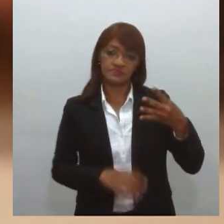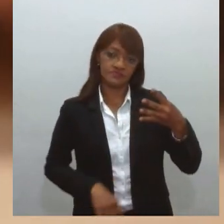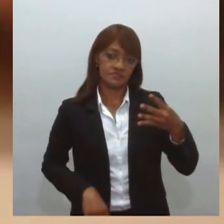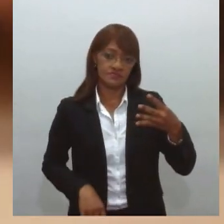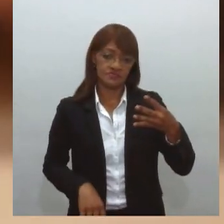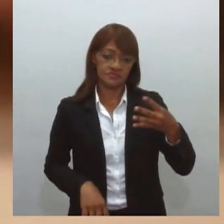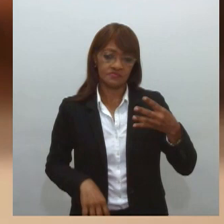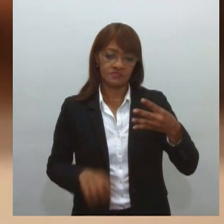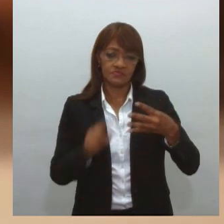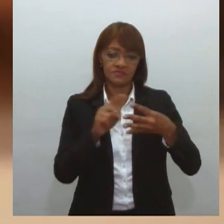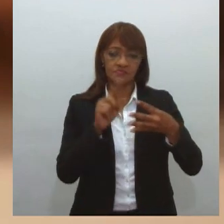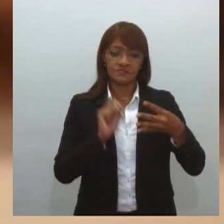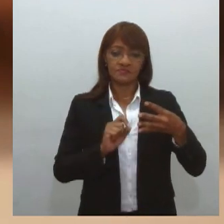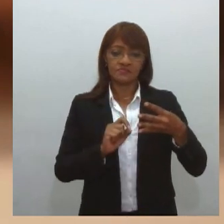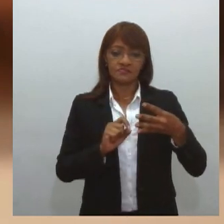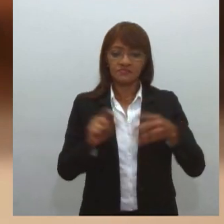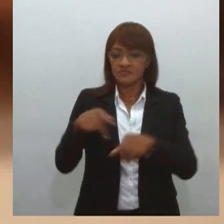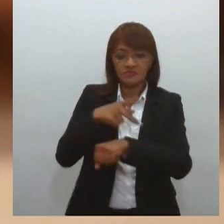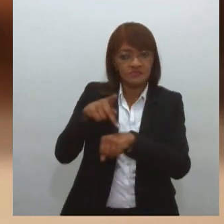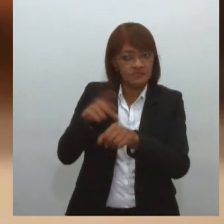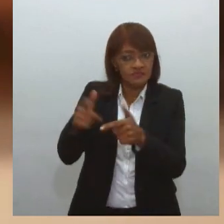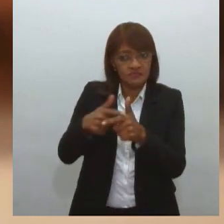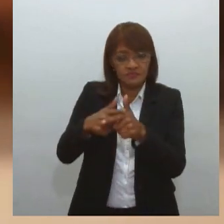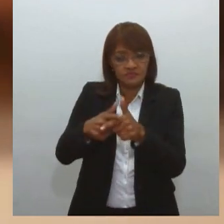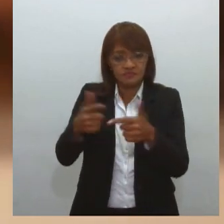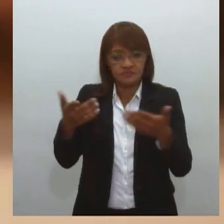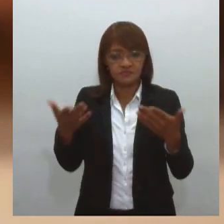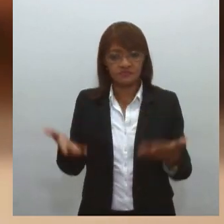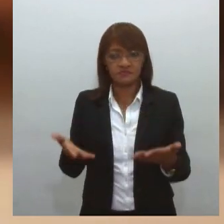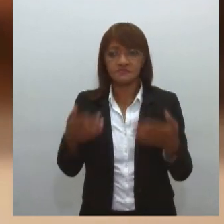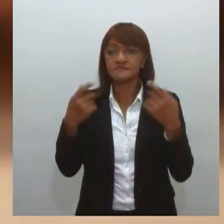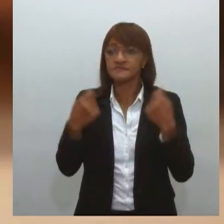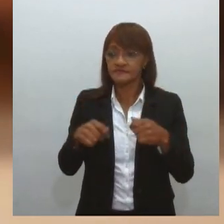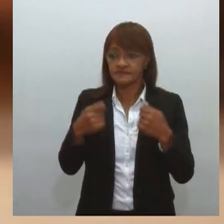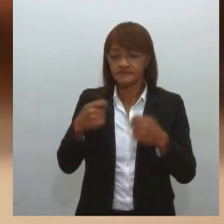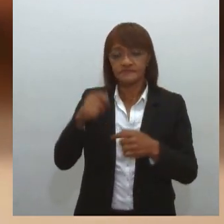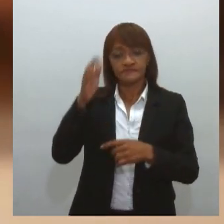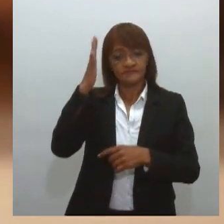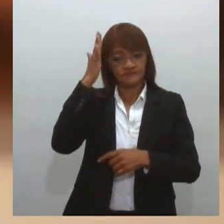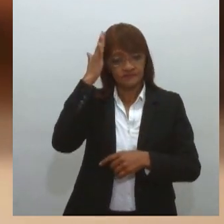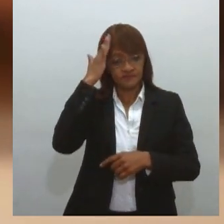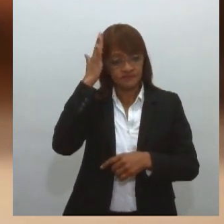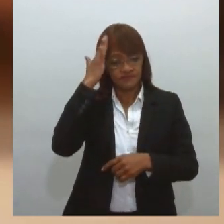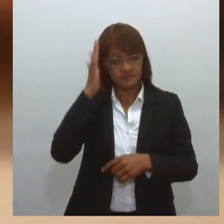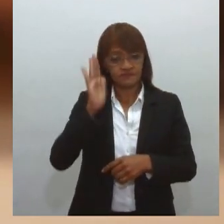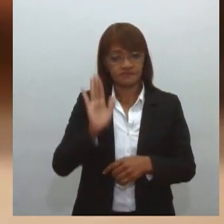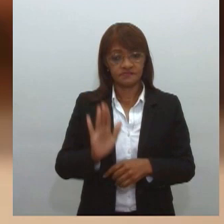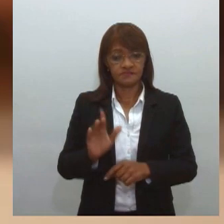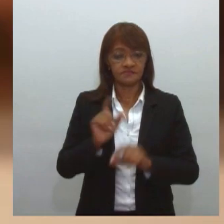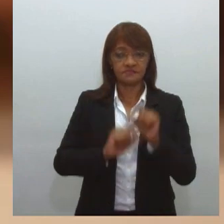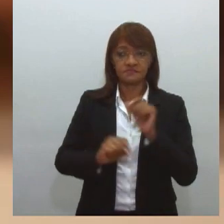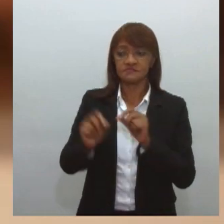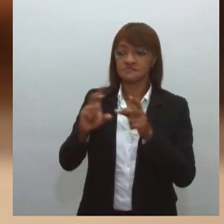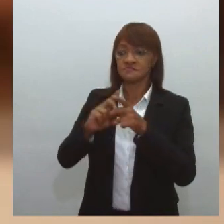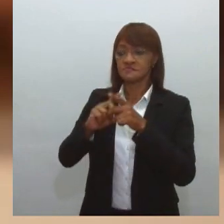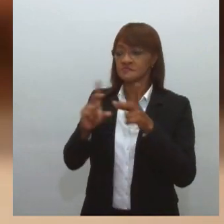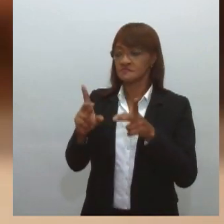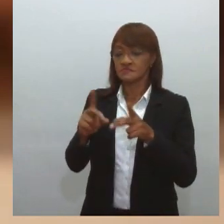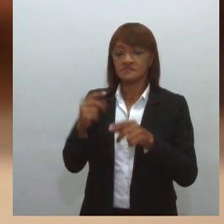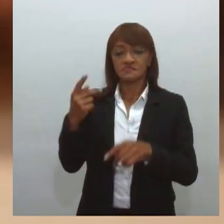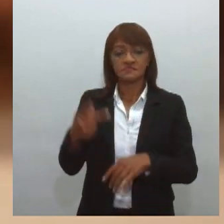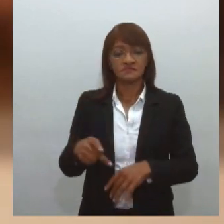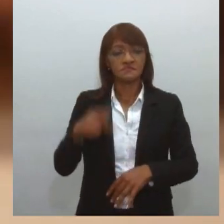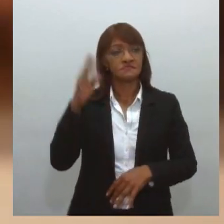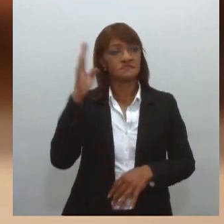problema de país. Nós precisamos entender, né, quando falamos de democracia, por que o Brasil tem 52%,